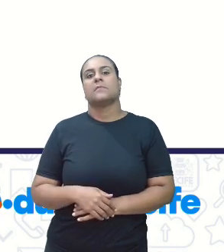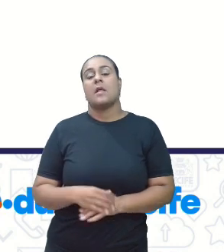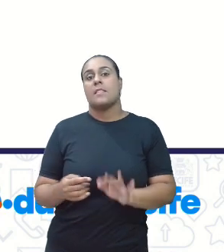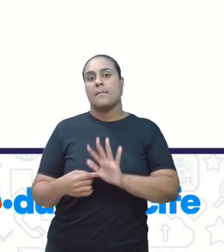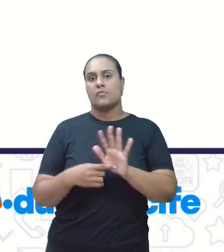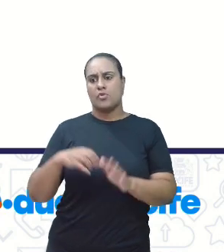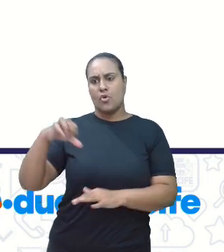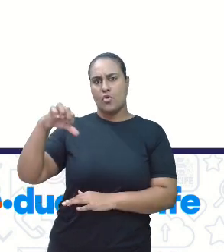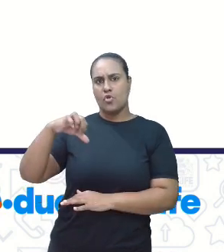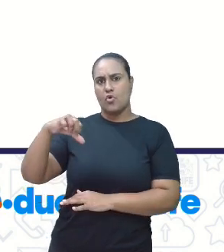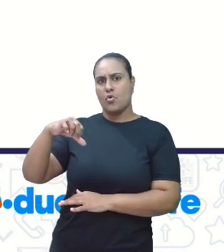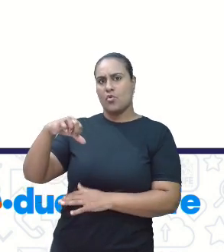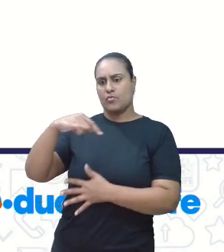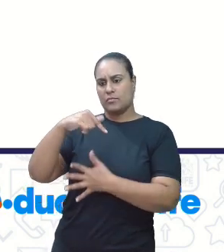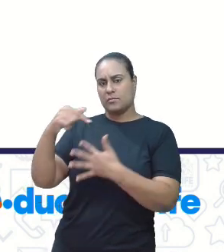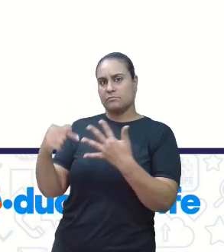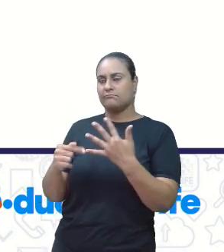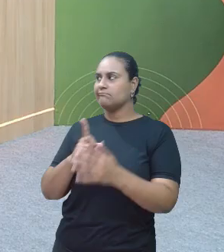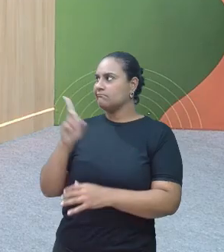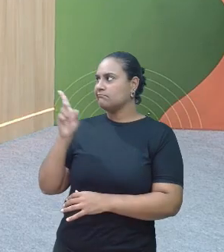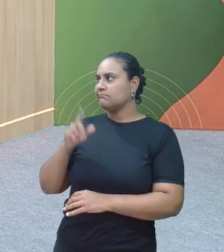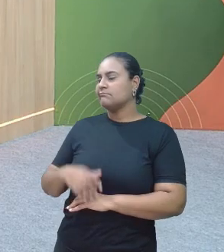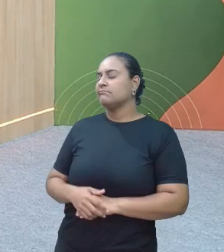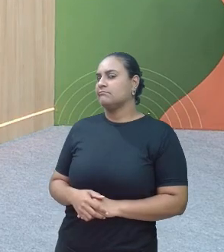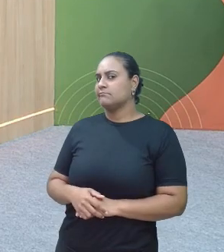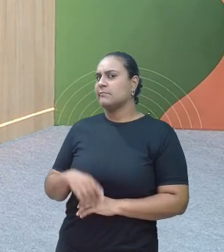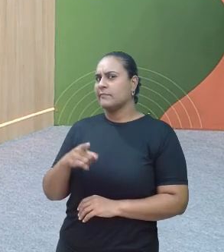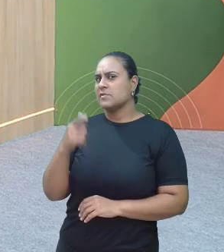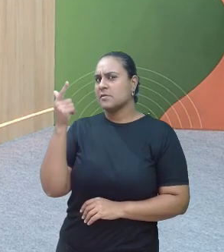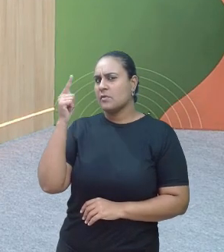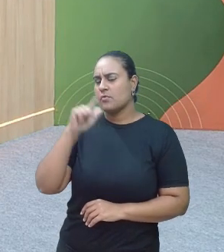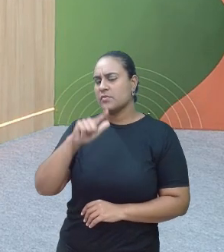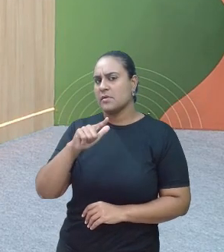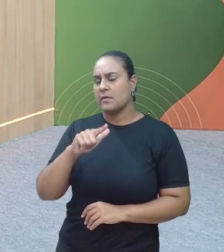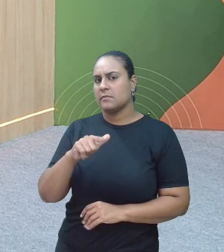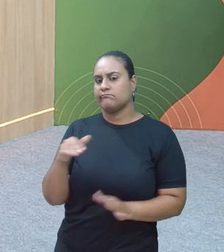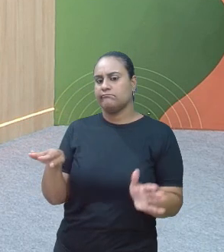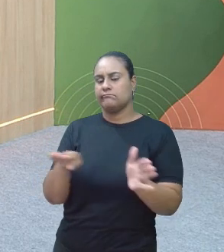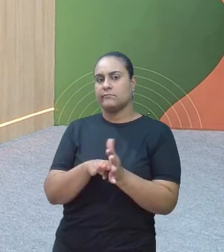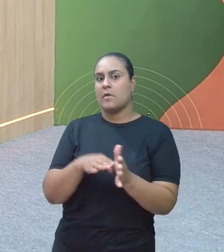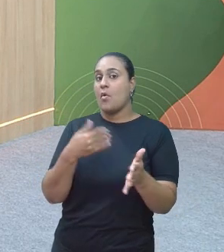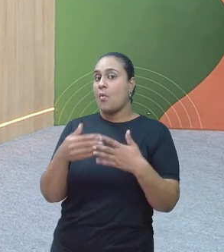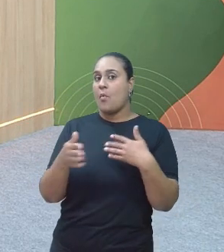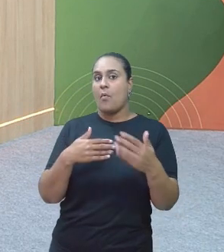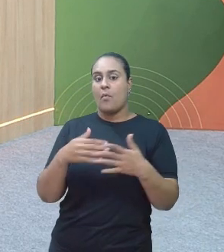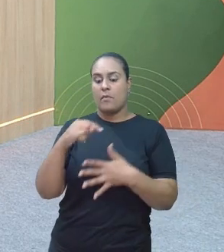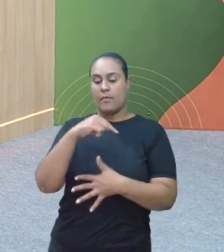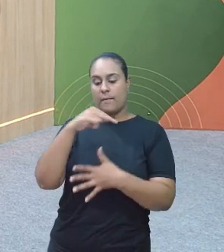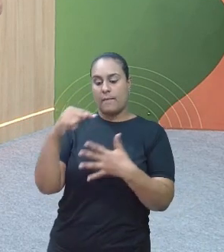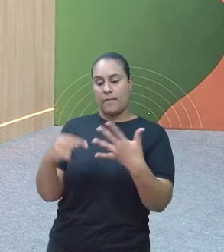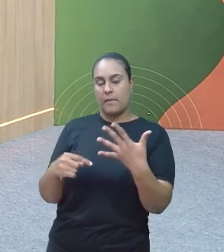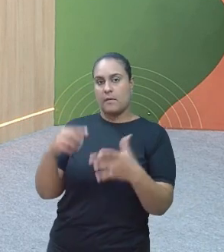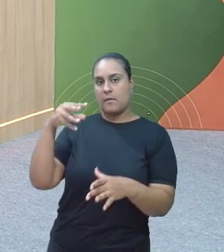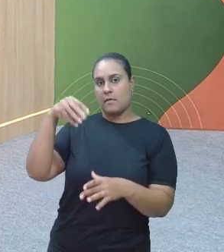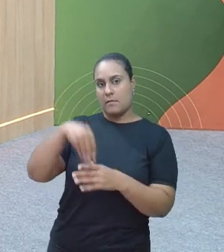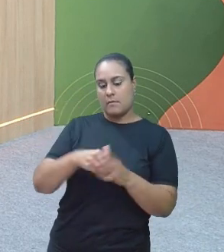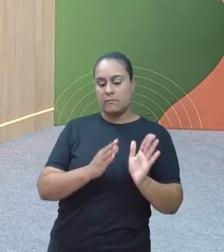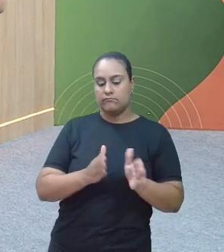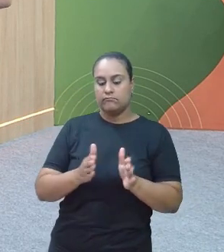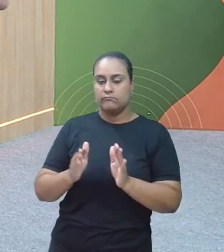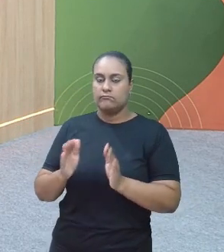ver aquilo que eu tinha falado antes. Você consegue chegar em qualquer elemento que você deseja, mas se você vai